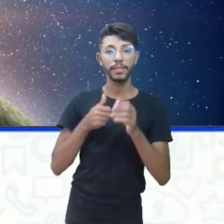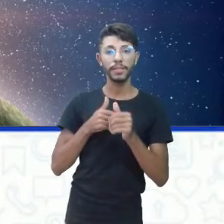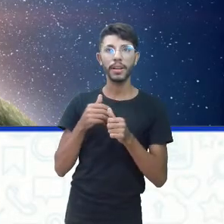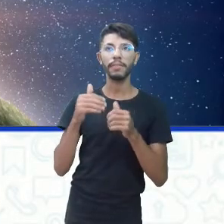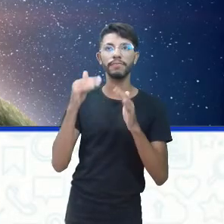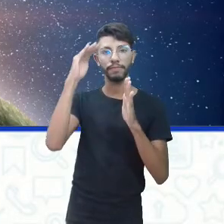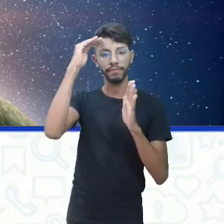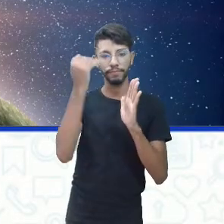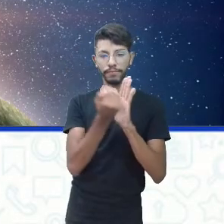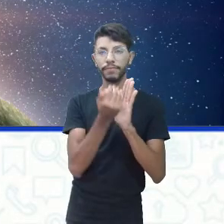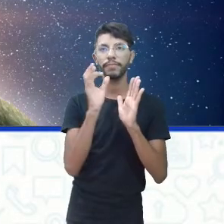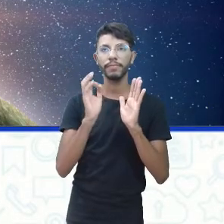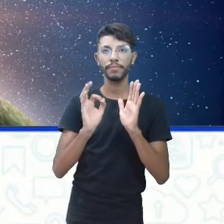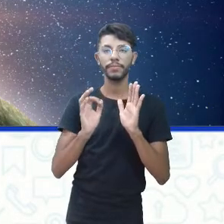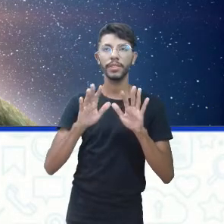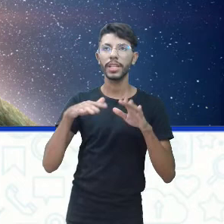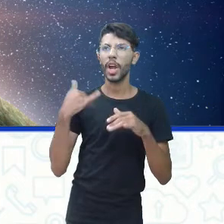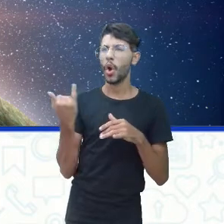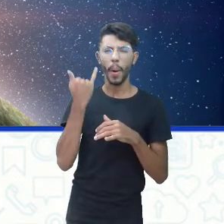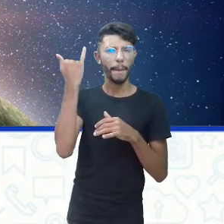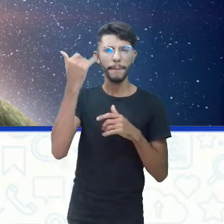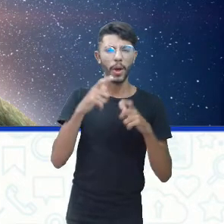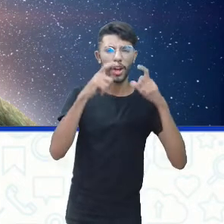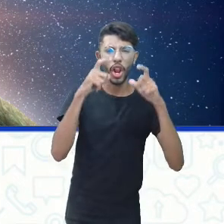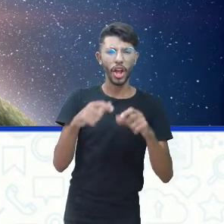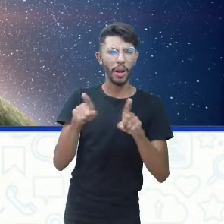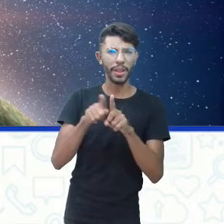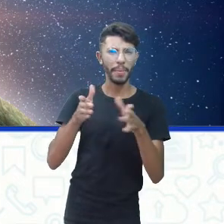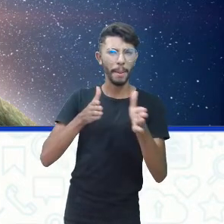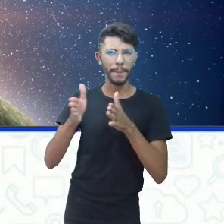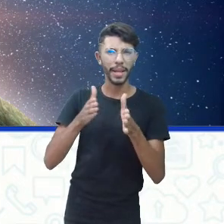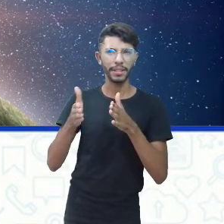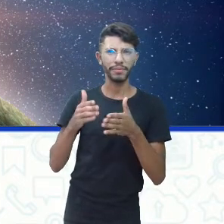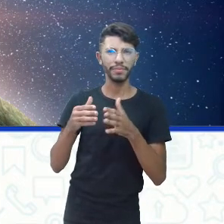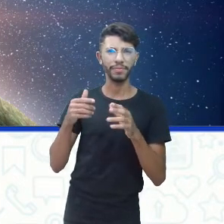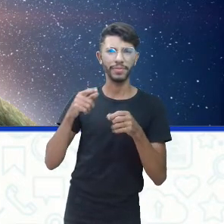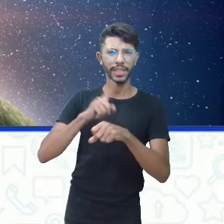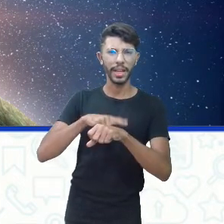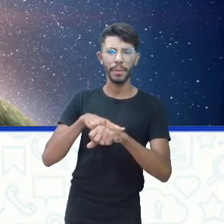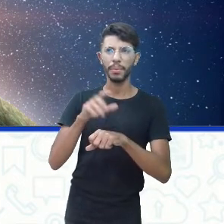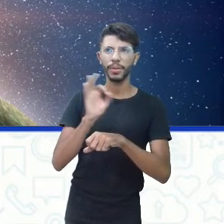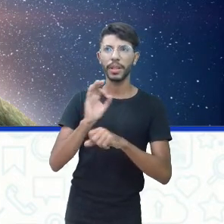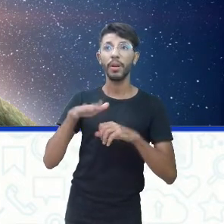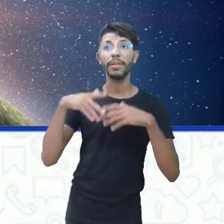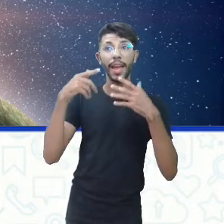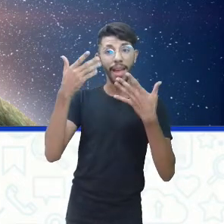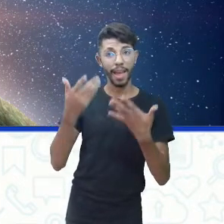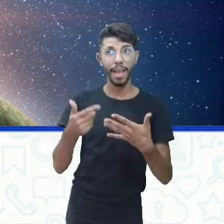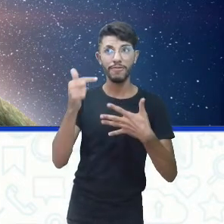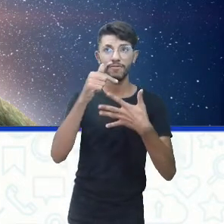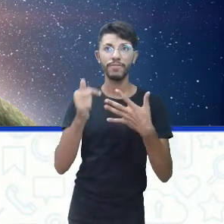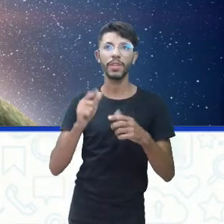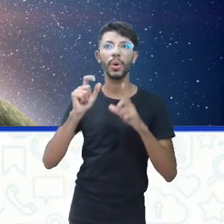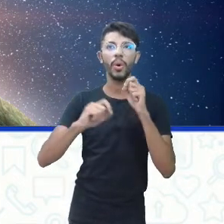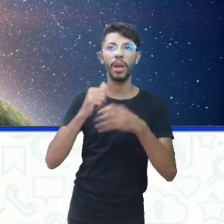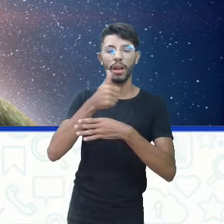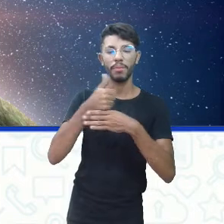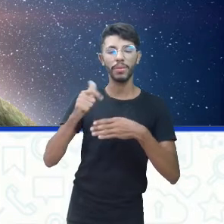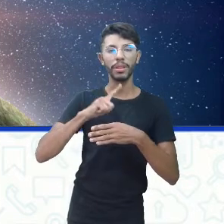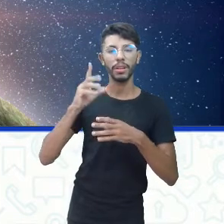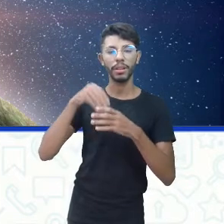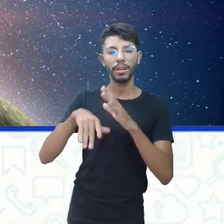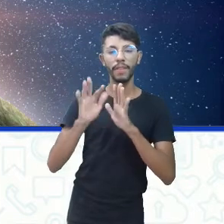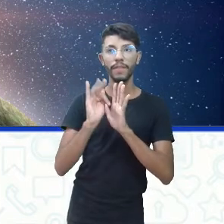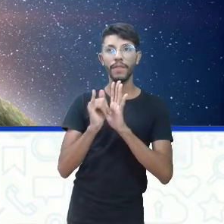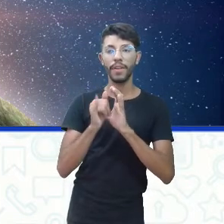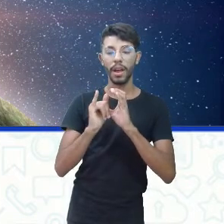seguidas, não importa o local e a época. É nesse aspecto que a moralidade dá para a fábula seu